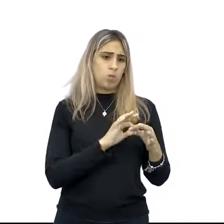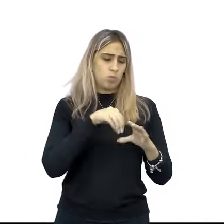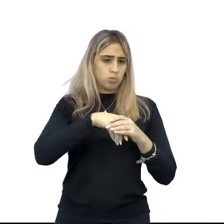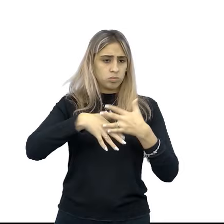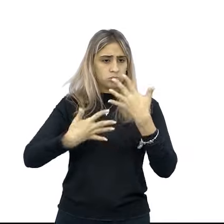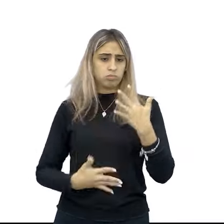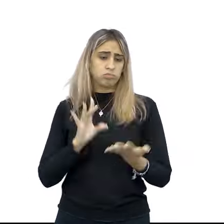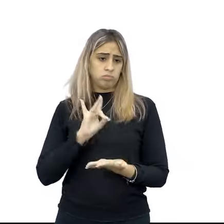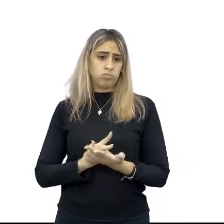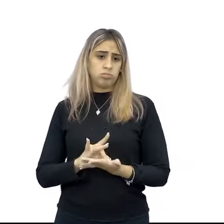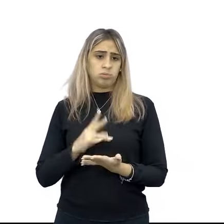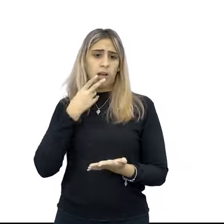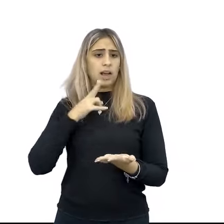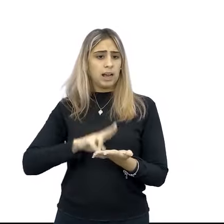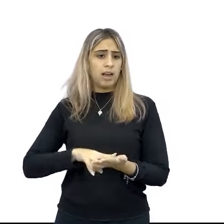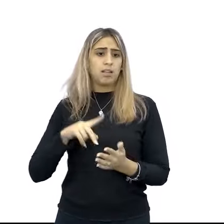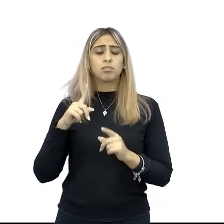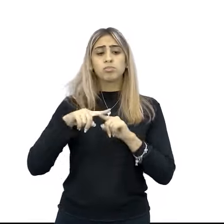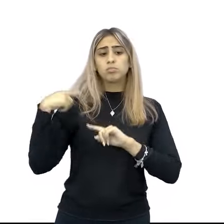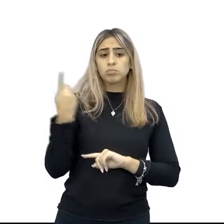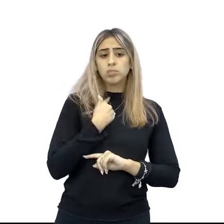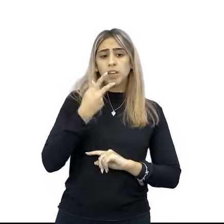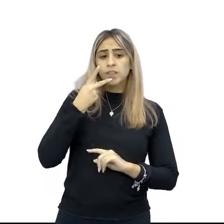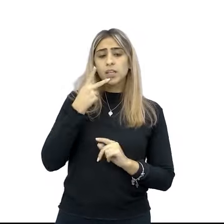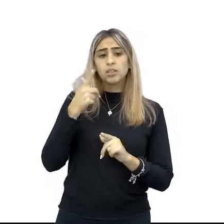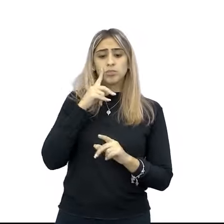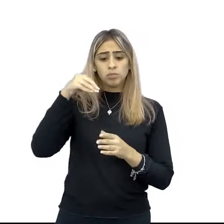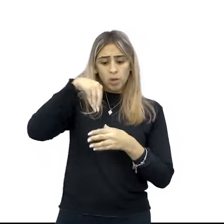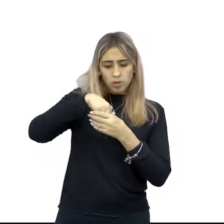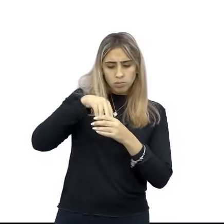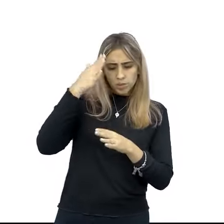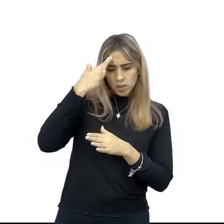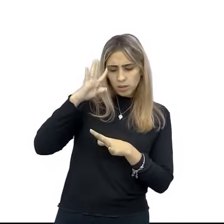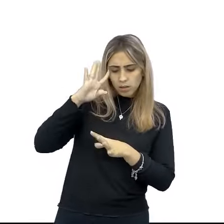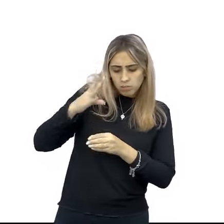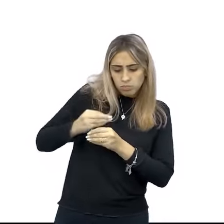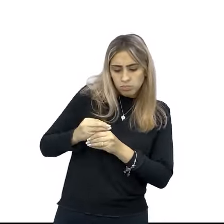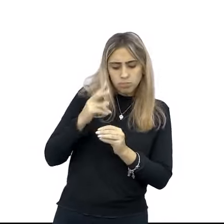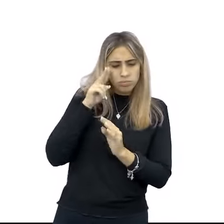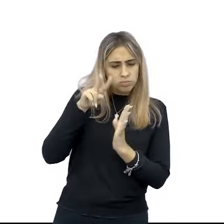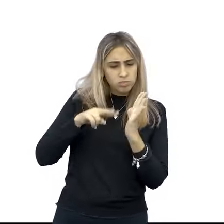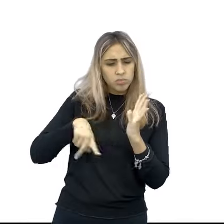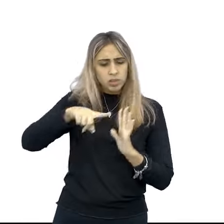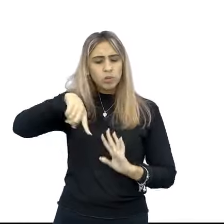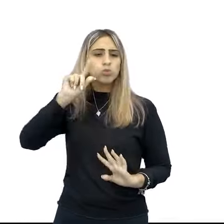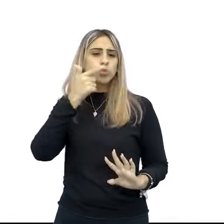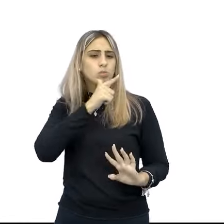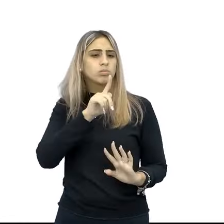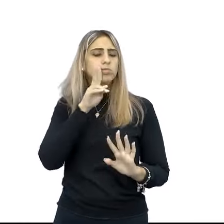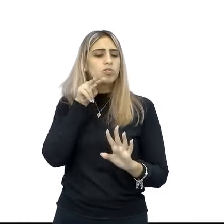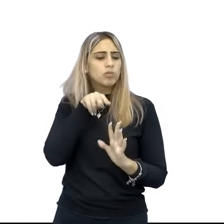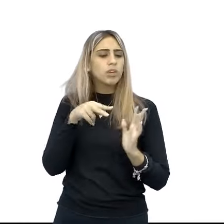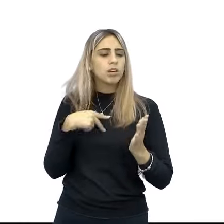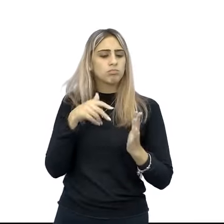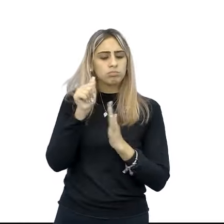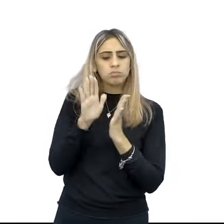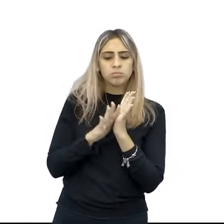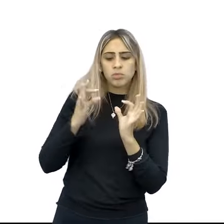em si. Quando a gente fala que eles vão localizar essas informações, significa que eles conseguiram localizar